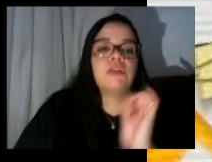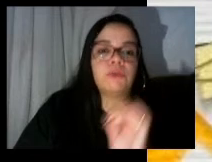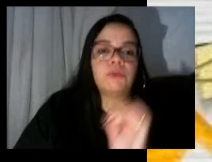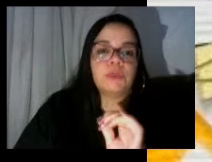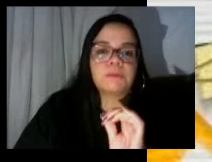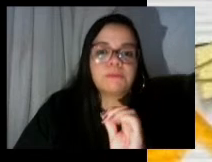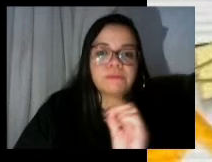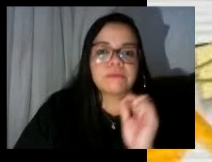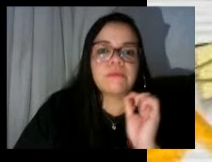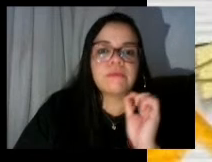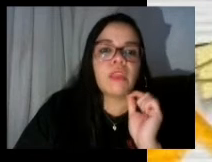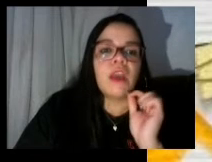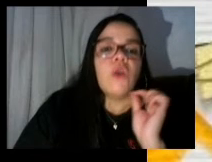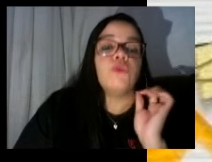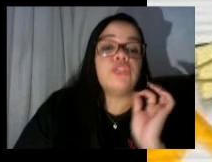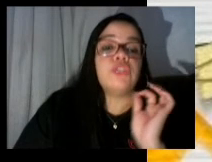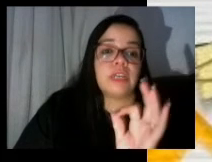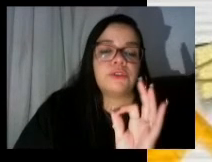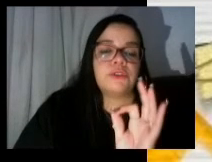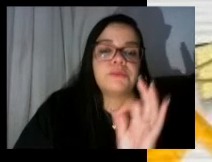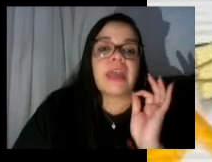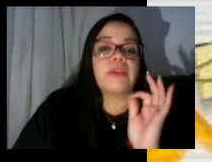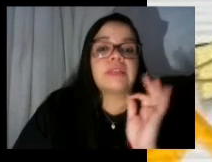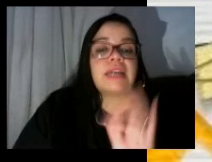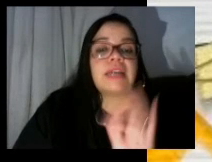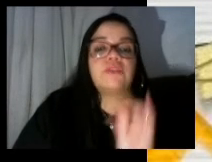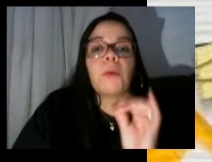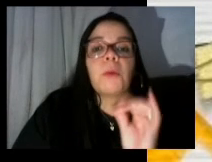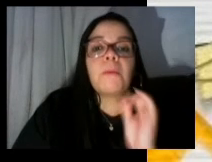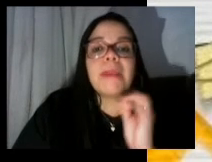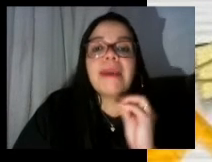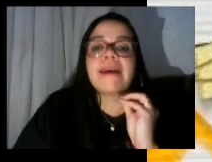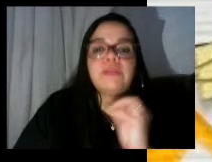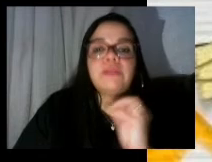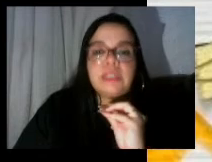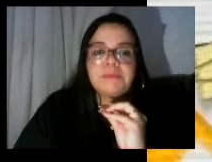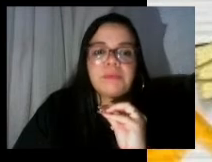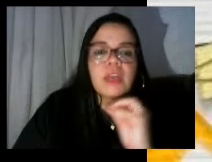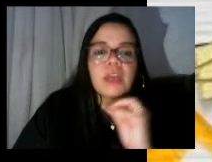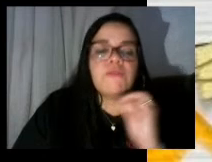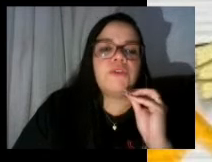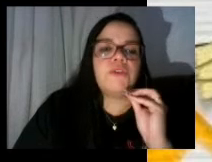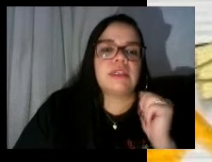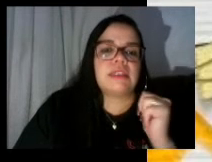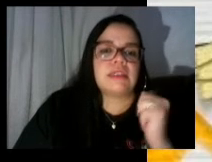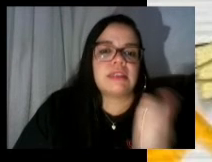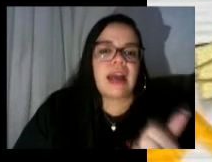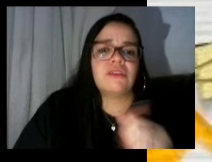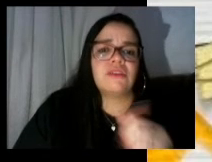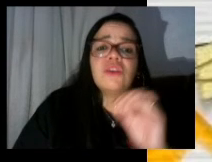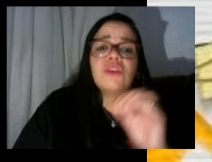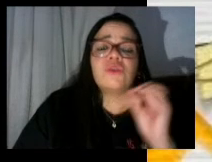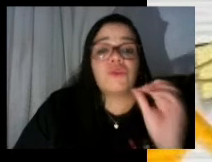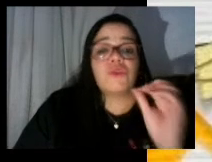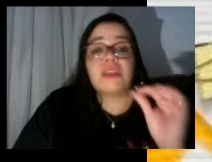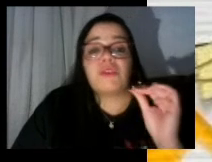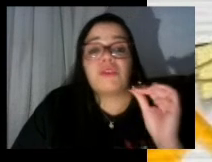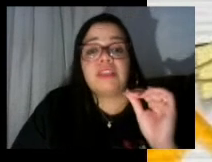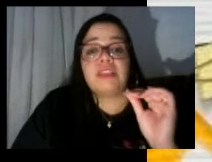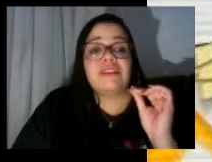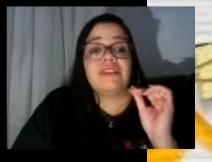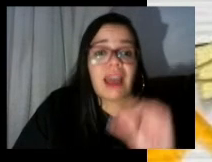nas lavouras. Os negros eram tratados como mercadoria. Viviam nas senzalas, suas